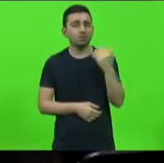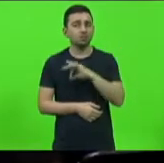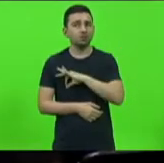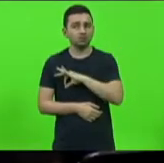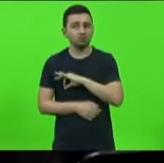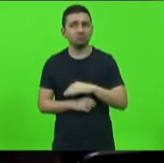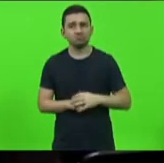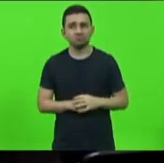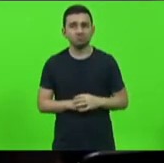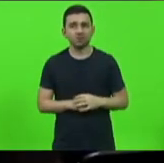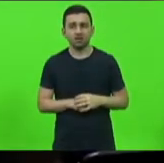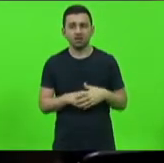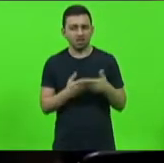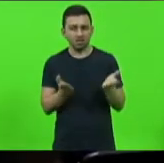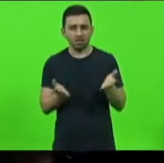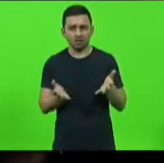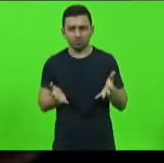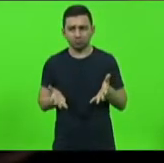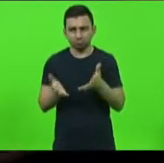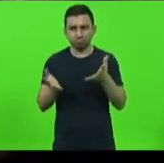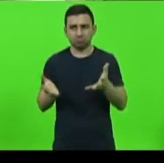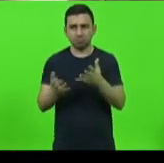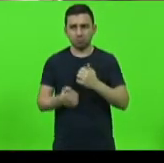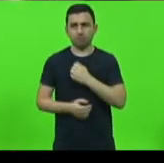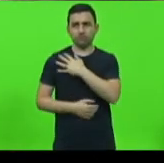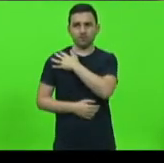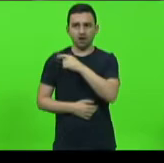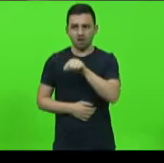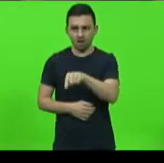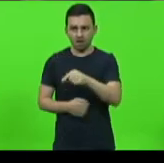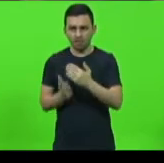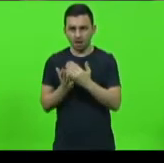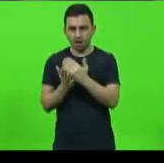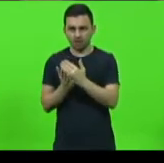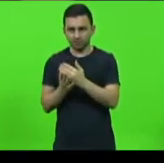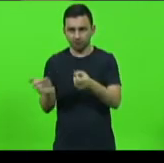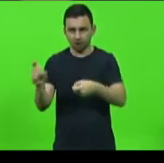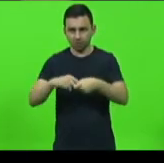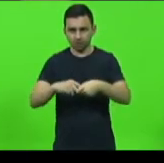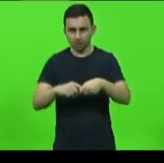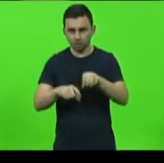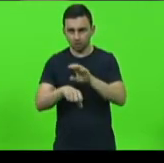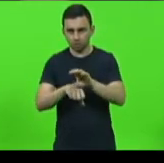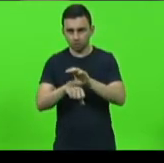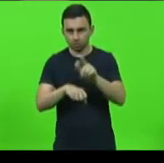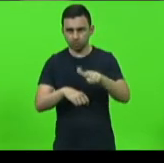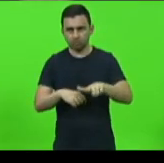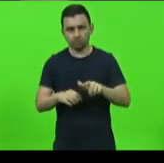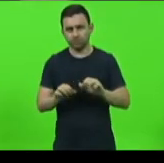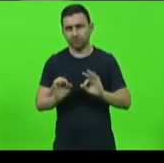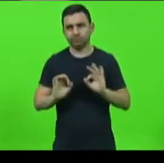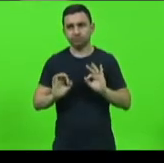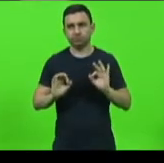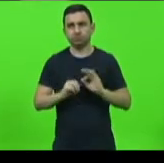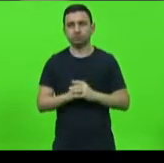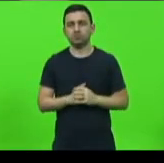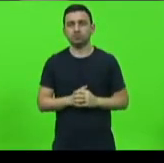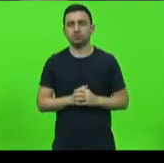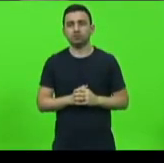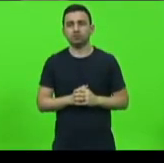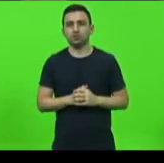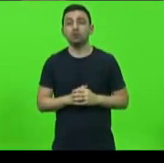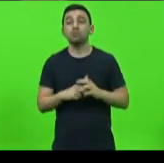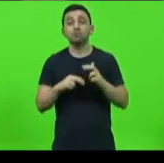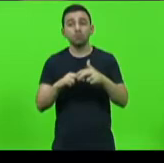bem claro que não vai beneficiar os oficiais, que nenhum oficial vai voltar a fazer o curso de oficiais. E por